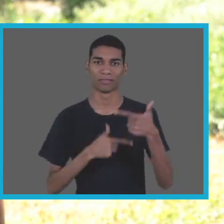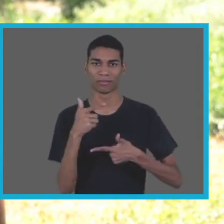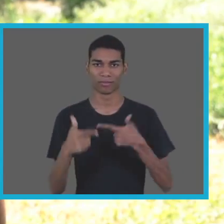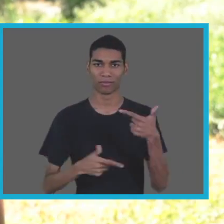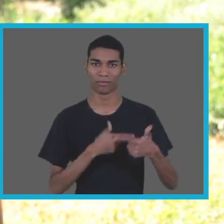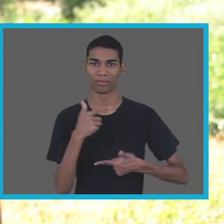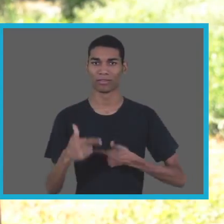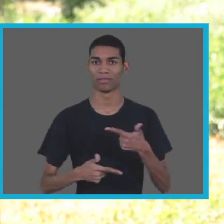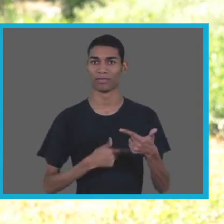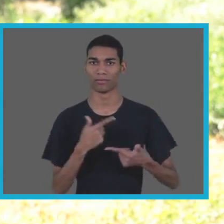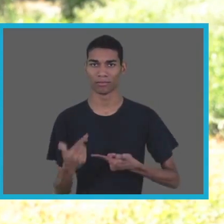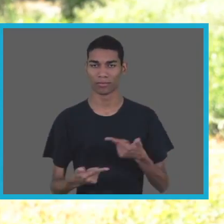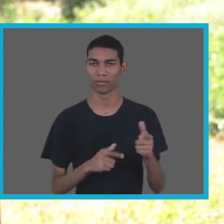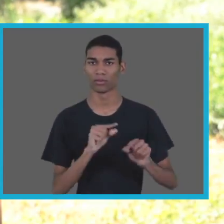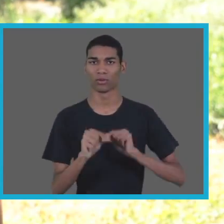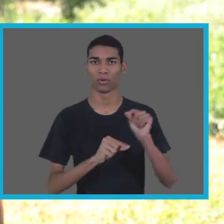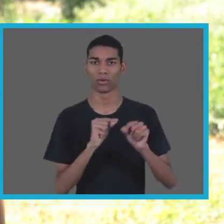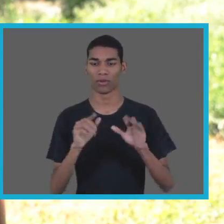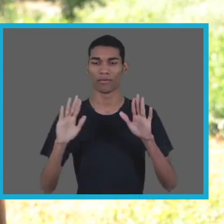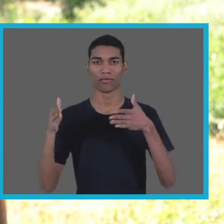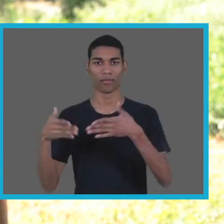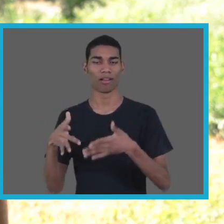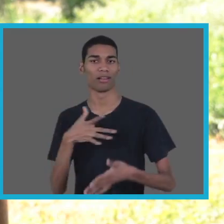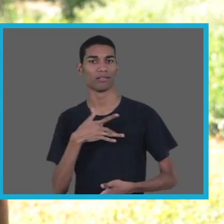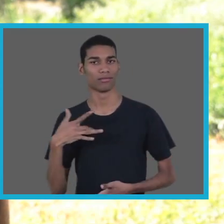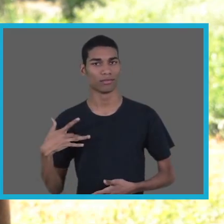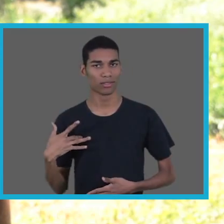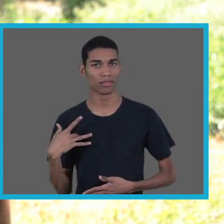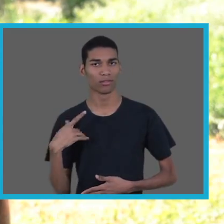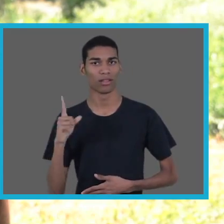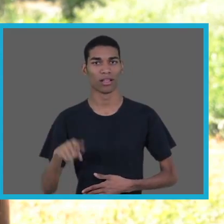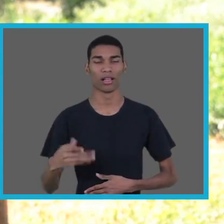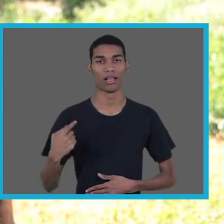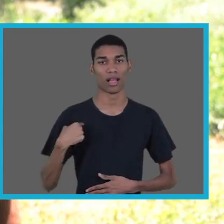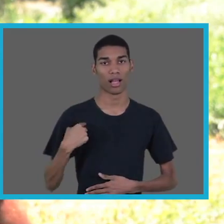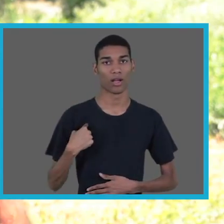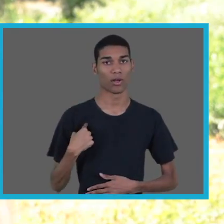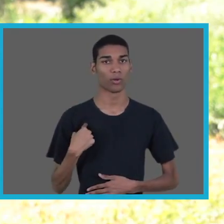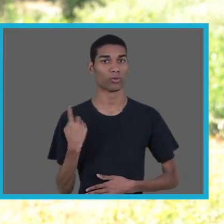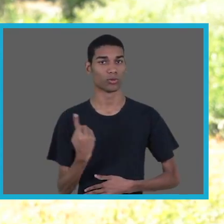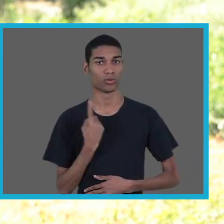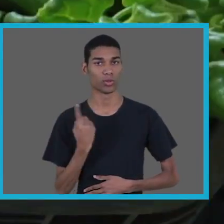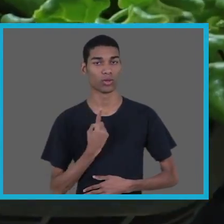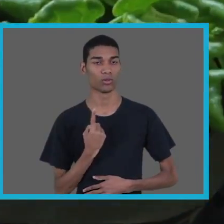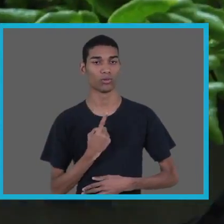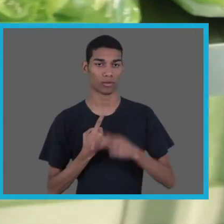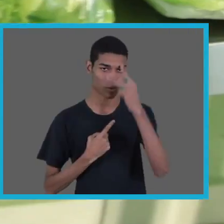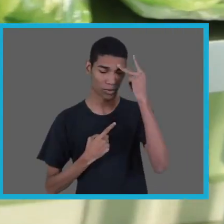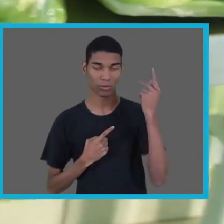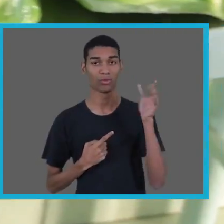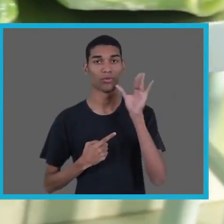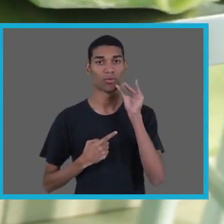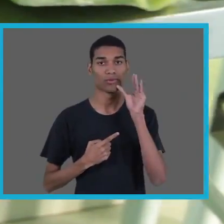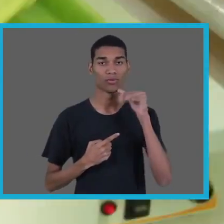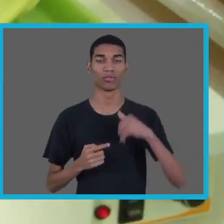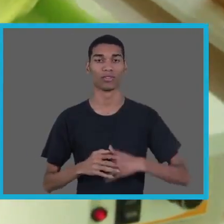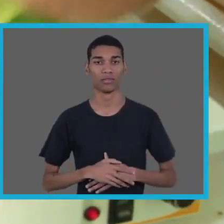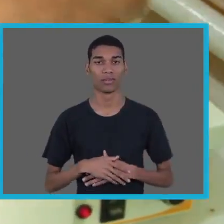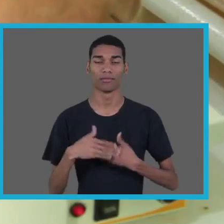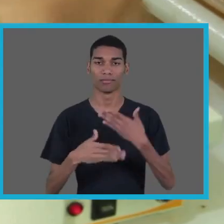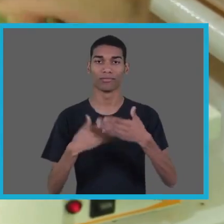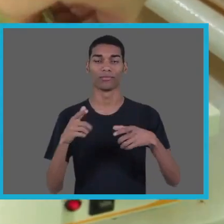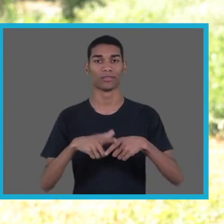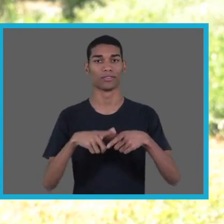vontade de atuar, sair fora dos defensivos, que são prejudiciais à saúde para a gente. Era eu, no começo, que tomava conta, eu e mais um